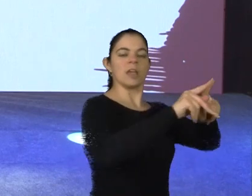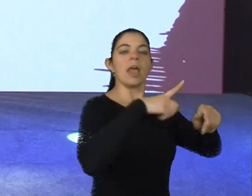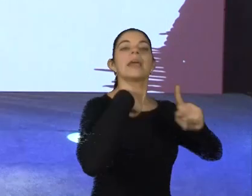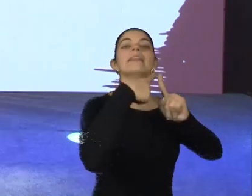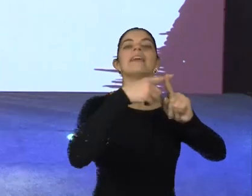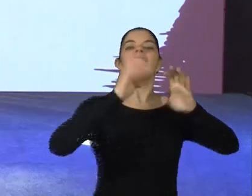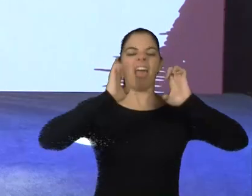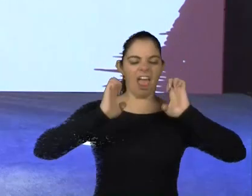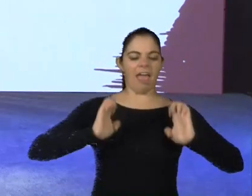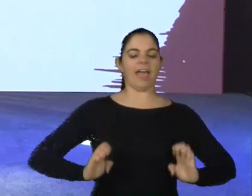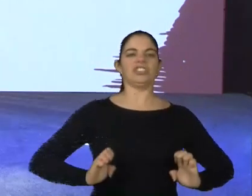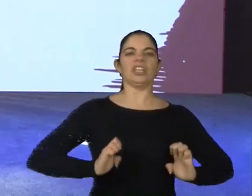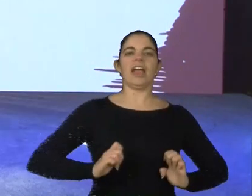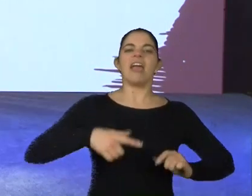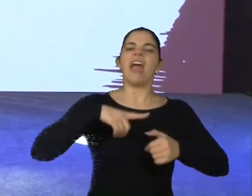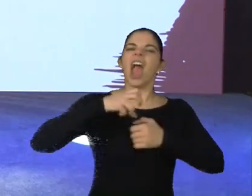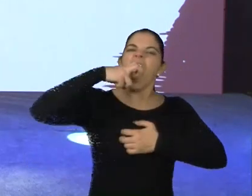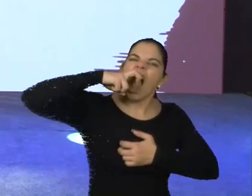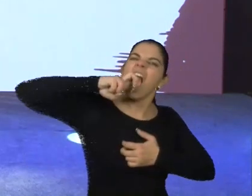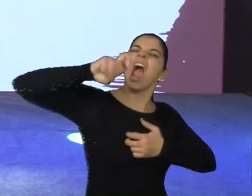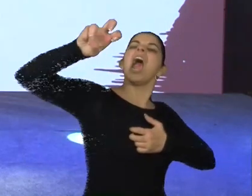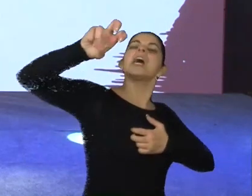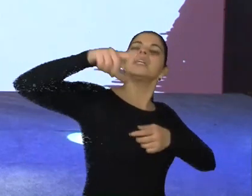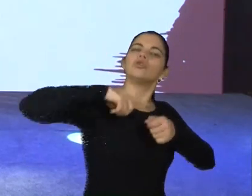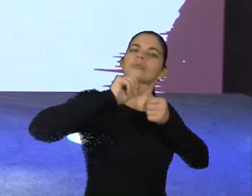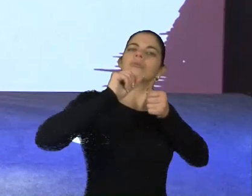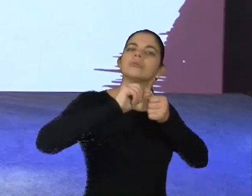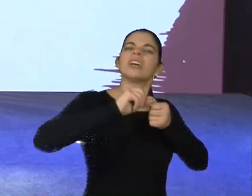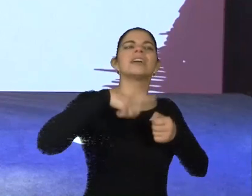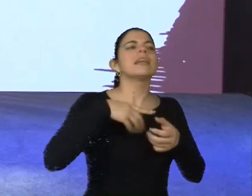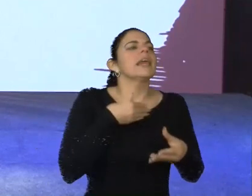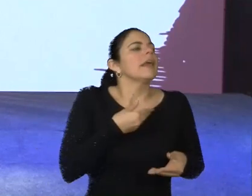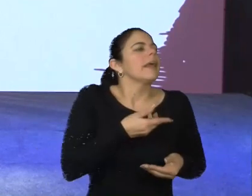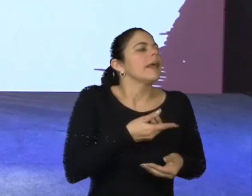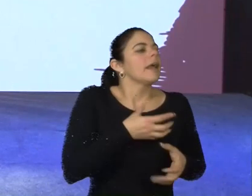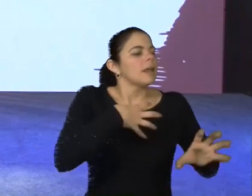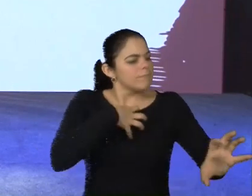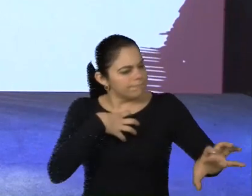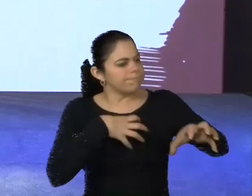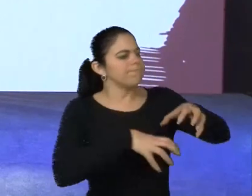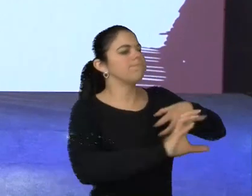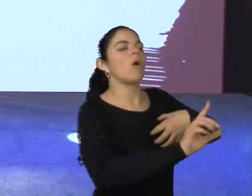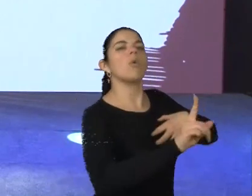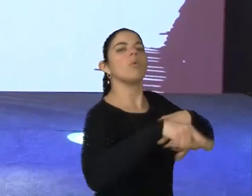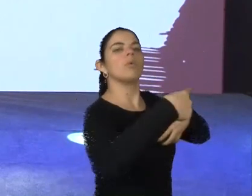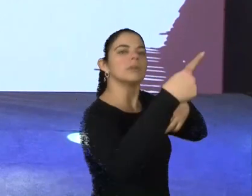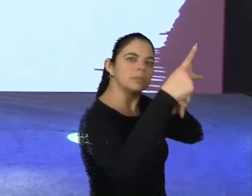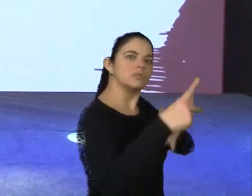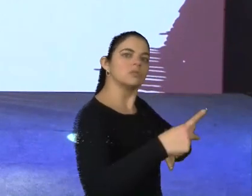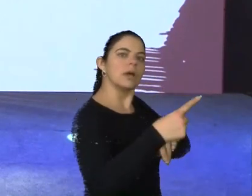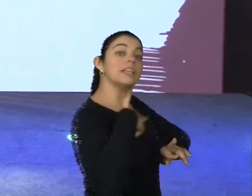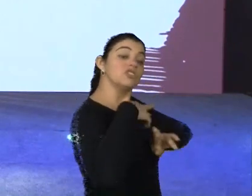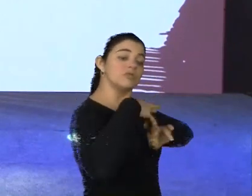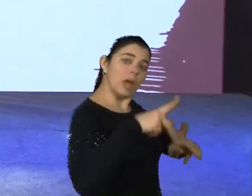condutas. É um grito de guerra que a gente tem que ter sensatez com lidar com o outro, independente da sua